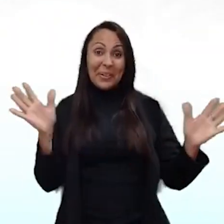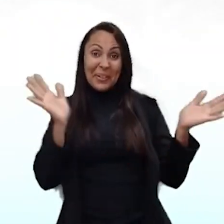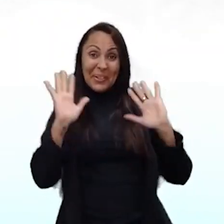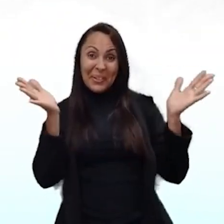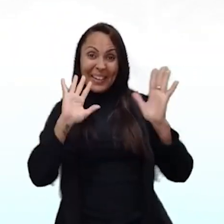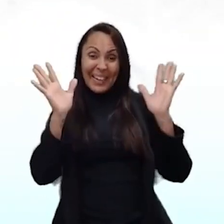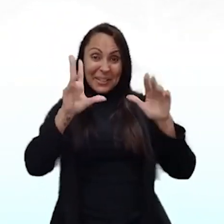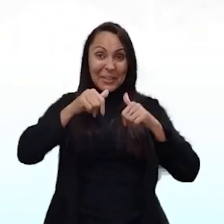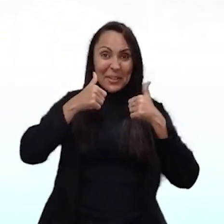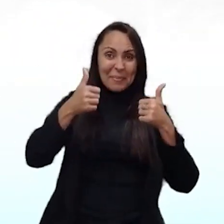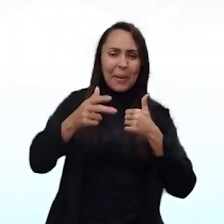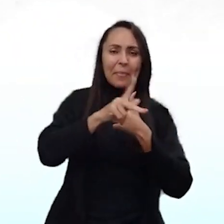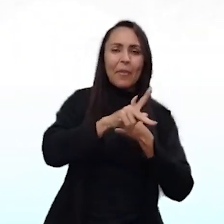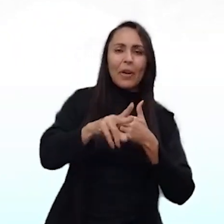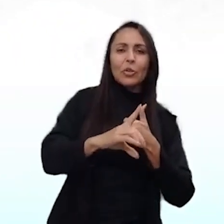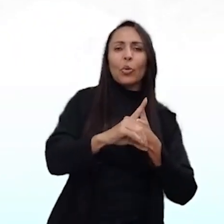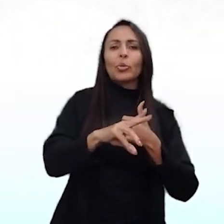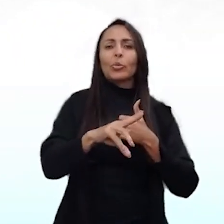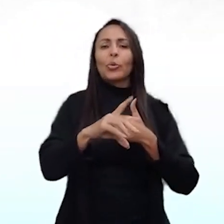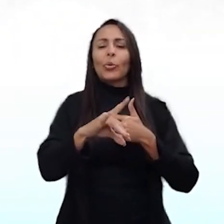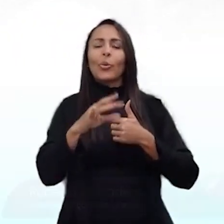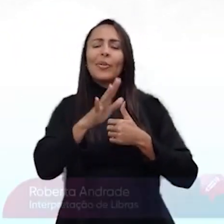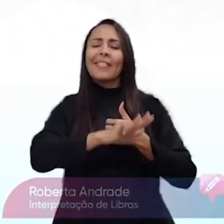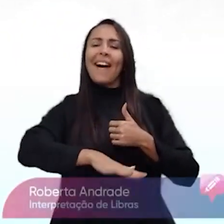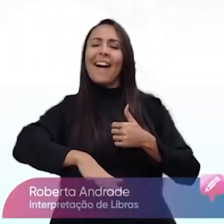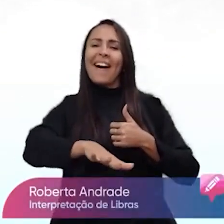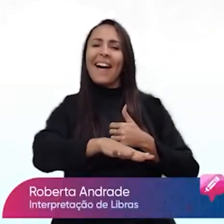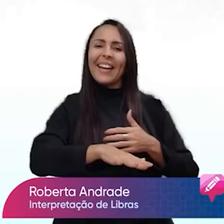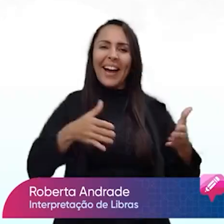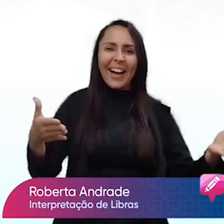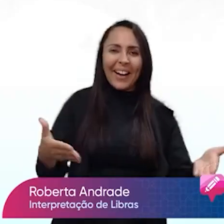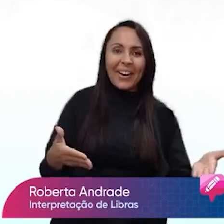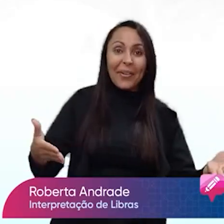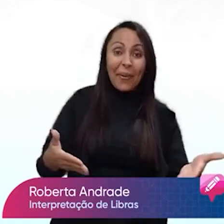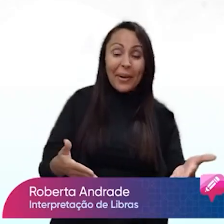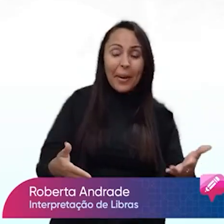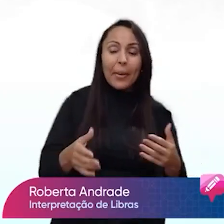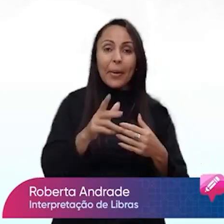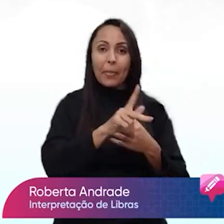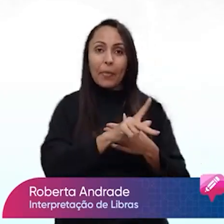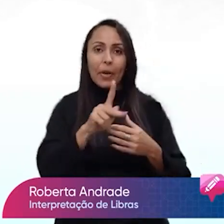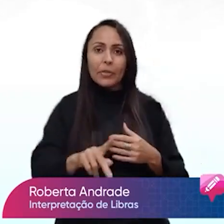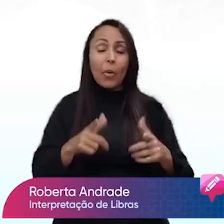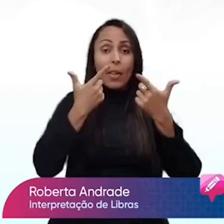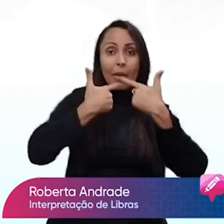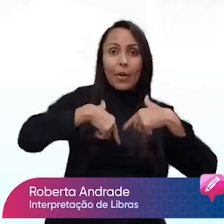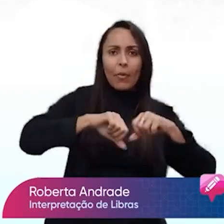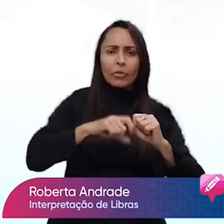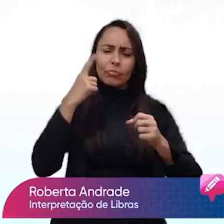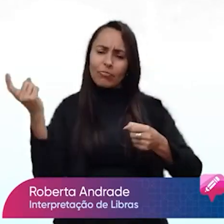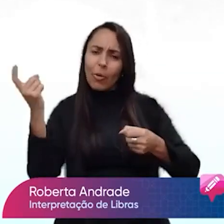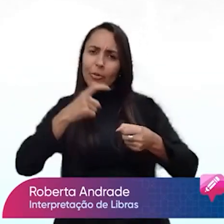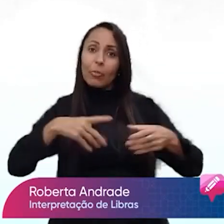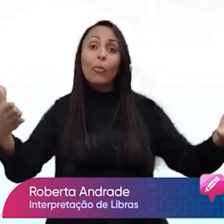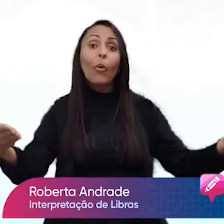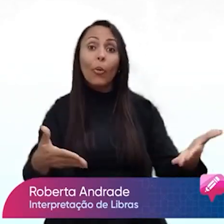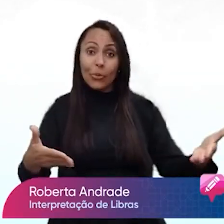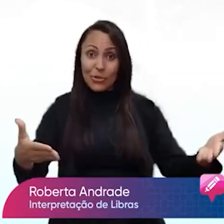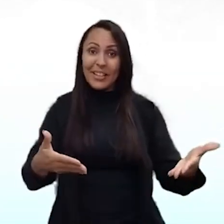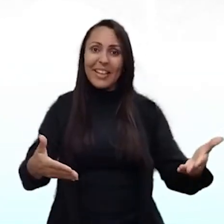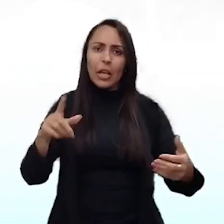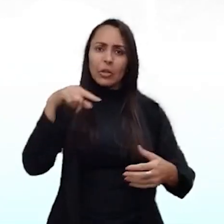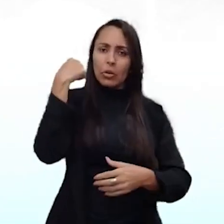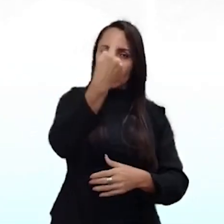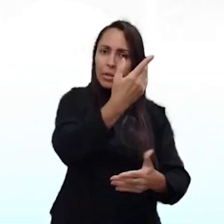Alô, galera! Duduzinho na área! Professor Eduardo Alves, de Linguagem, nós estamos de volta. Hoje,